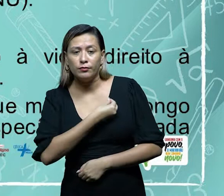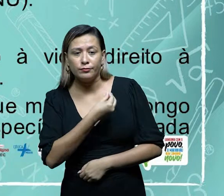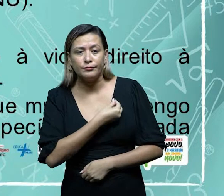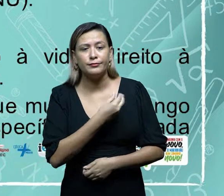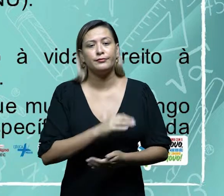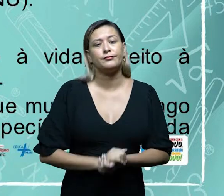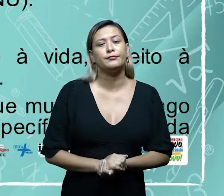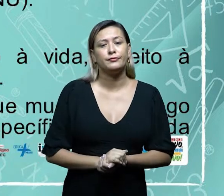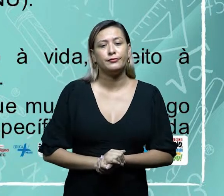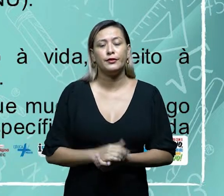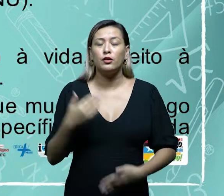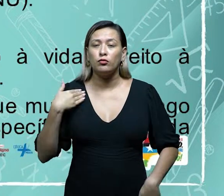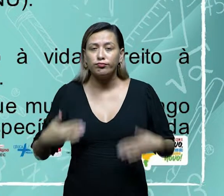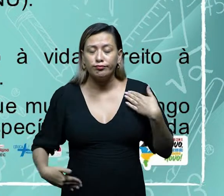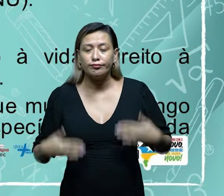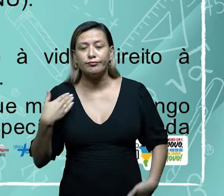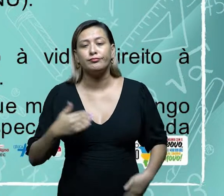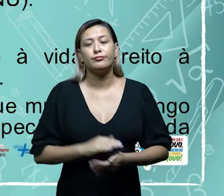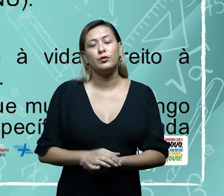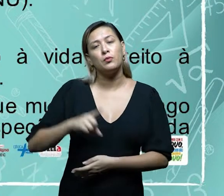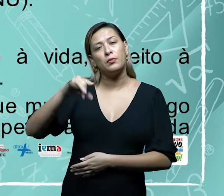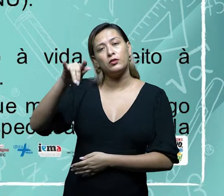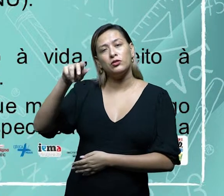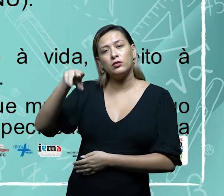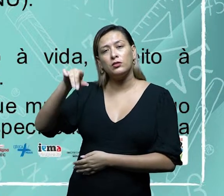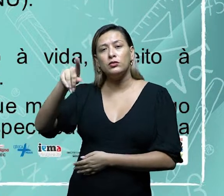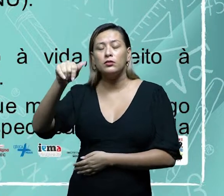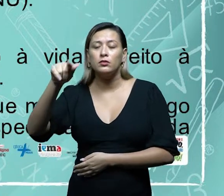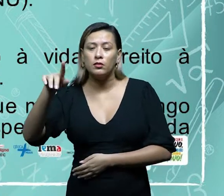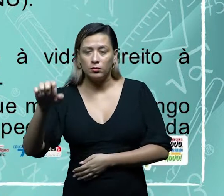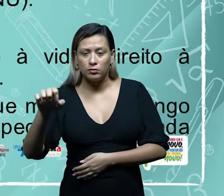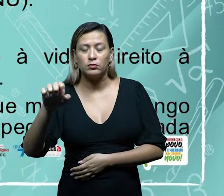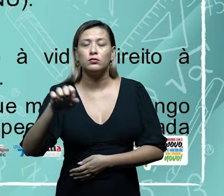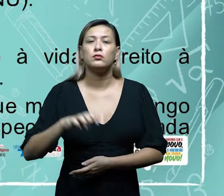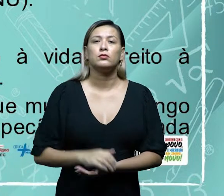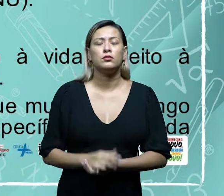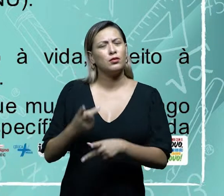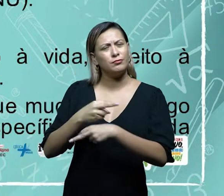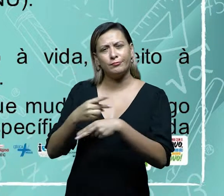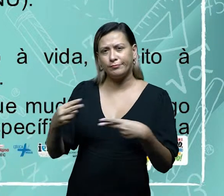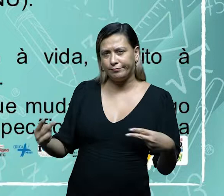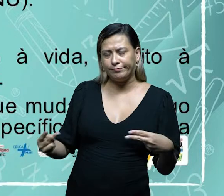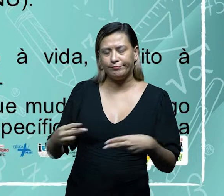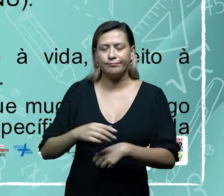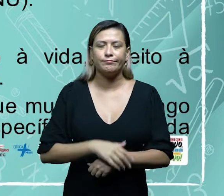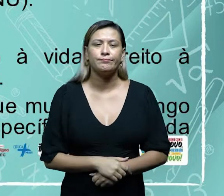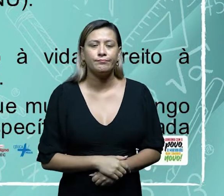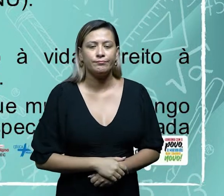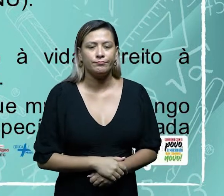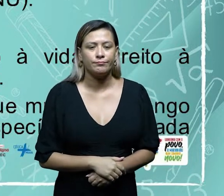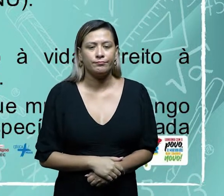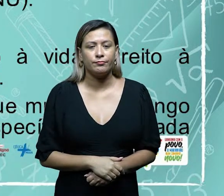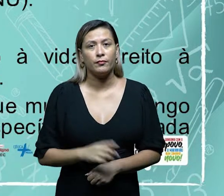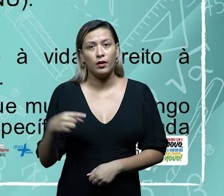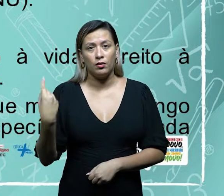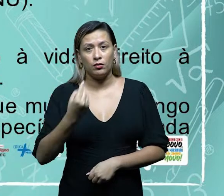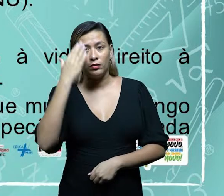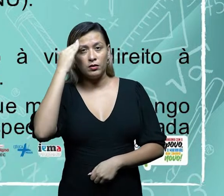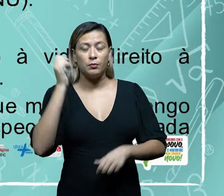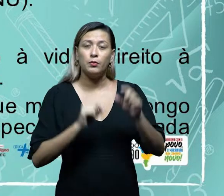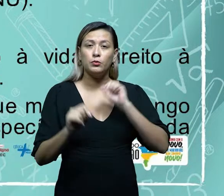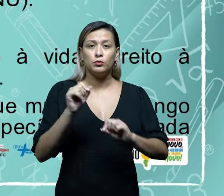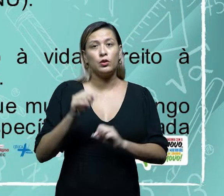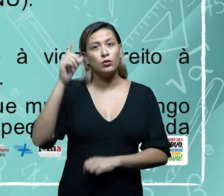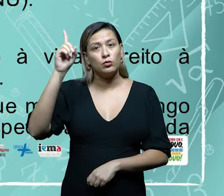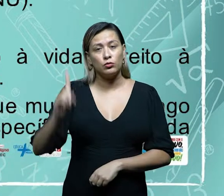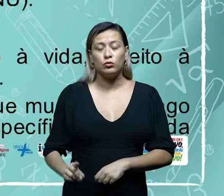integridade física, o direito à dignidade, ao direito à dignidade, entre outros direitos. A gente sabe que os direitos humanos,